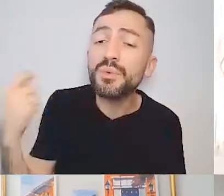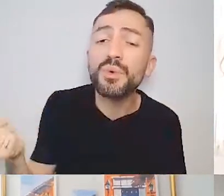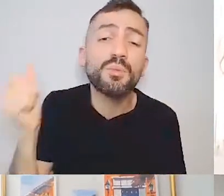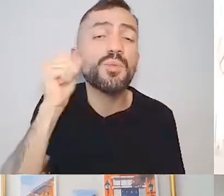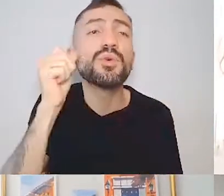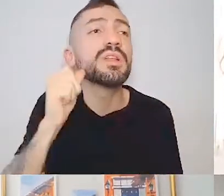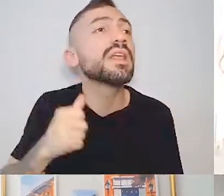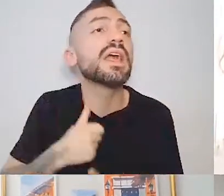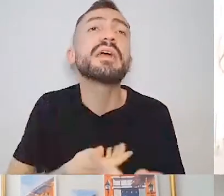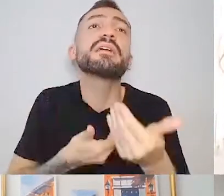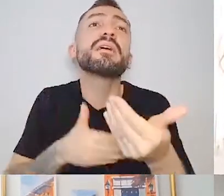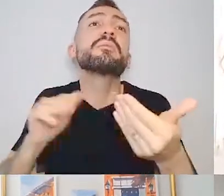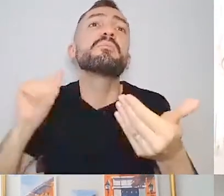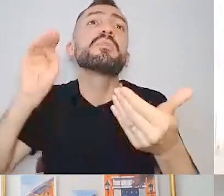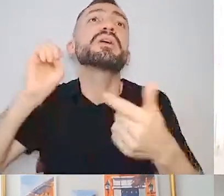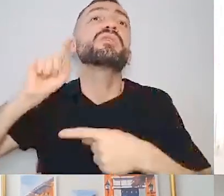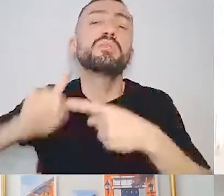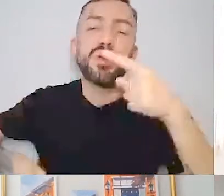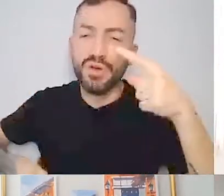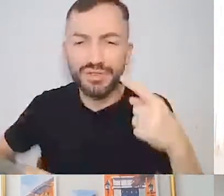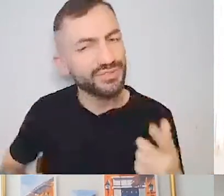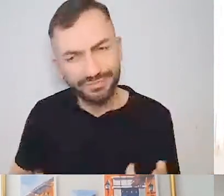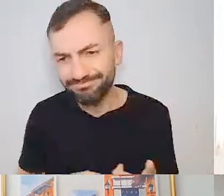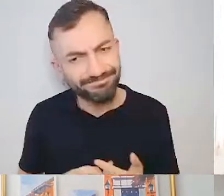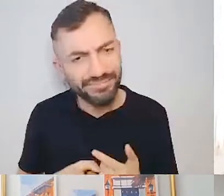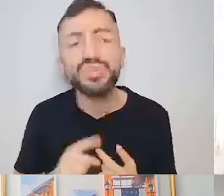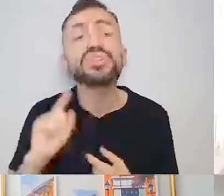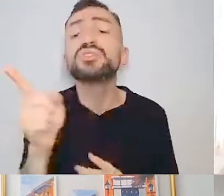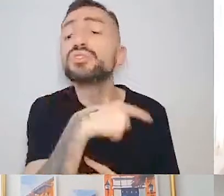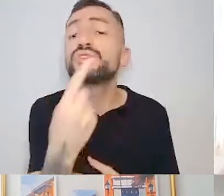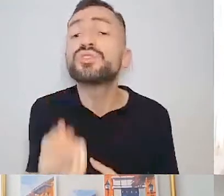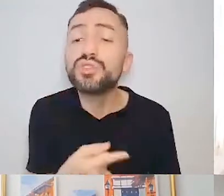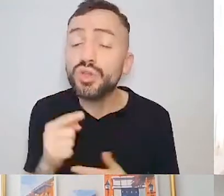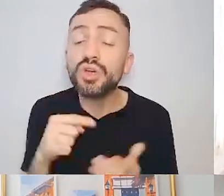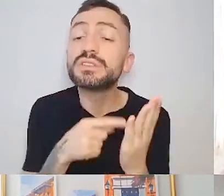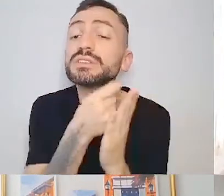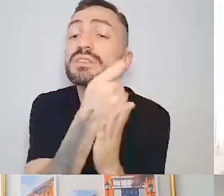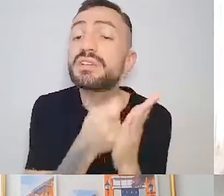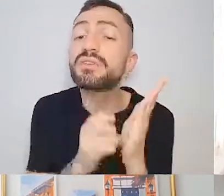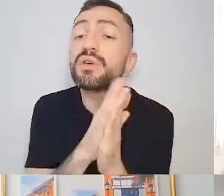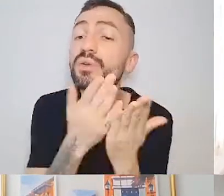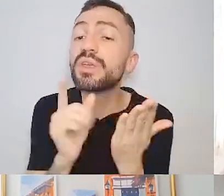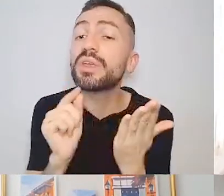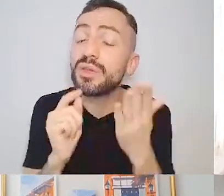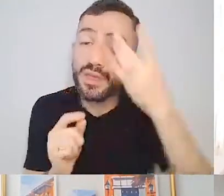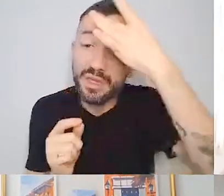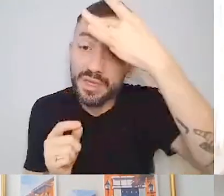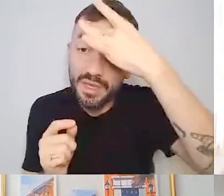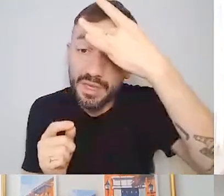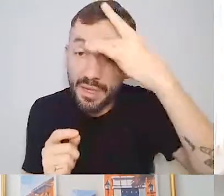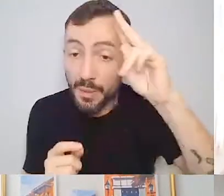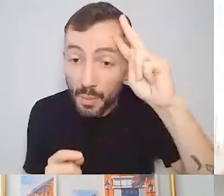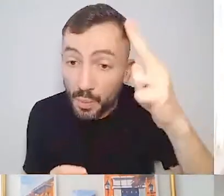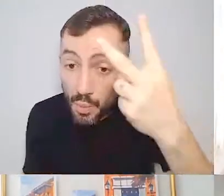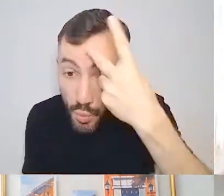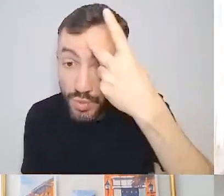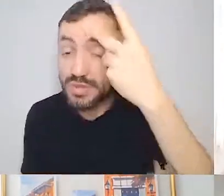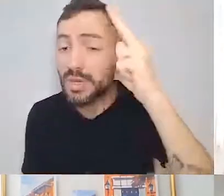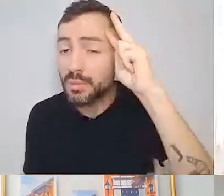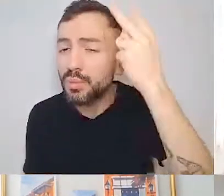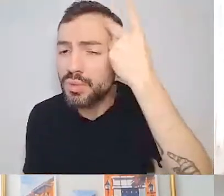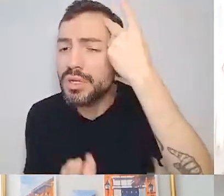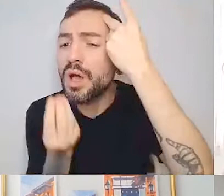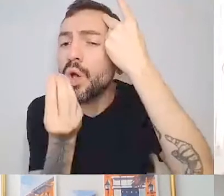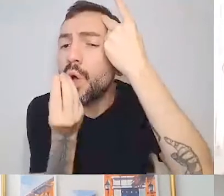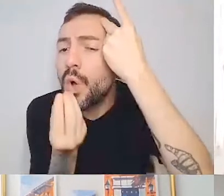essa maternidade, né? Quando, na verdade, o que nós propomos aqui é reverter que esse olhar deve ser voltado como garantir